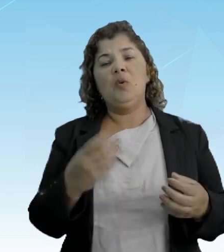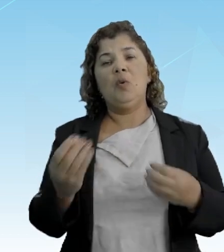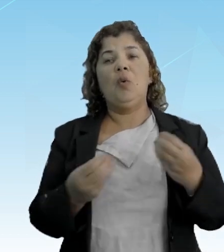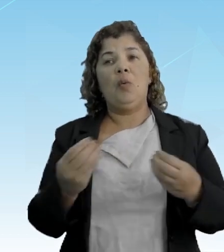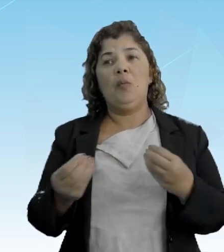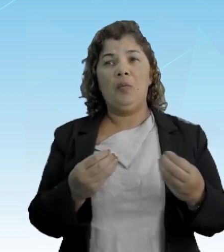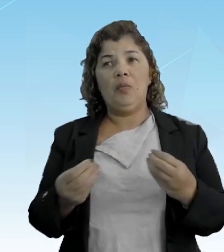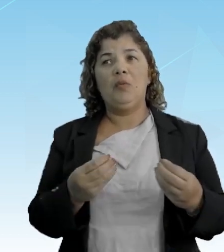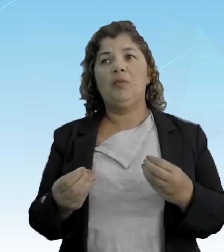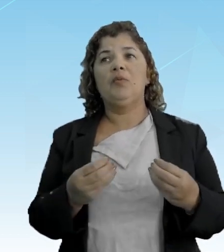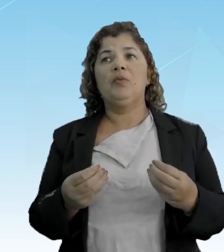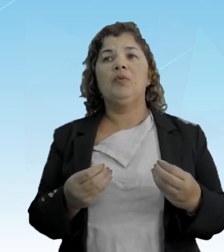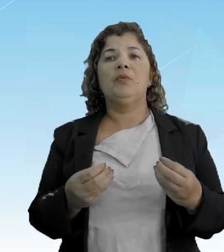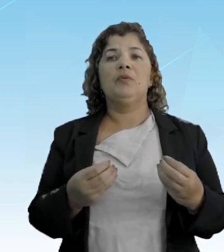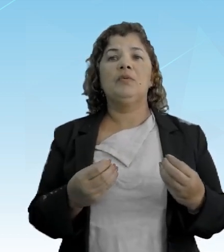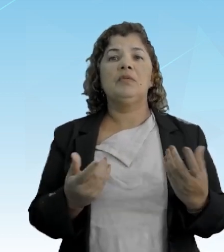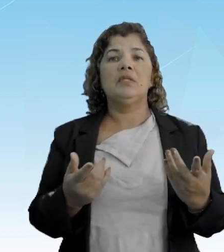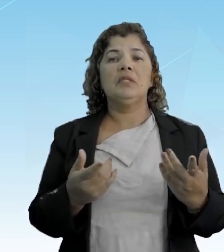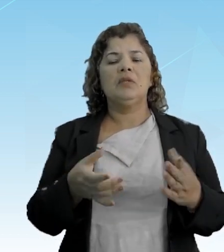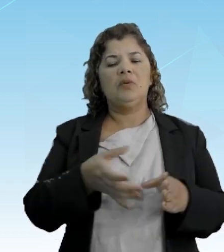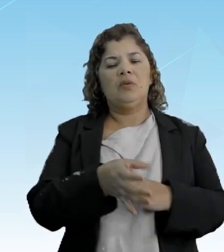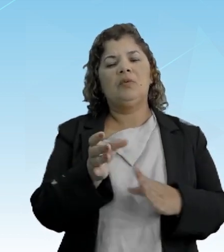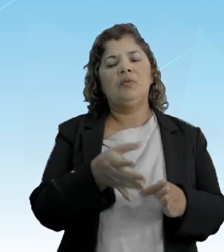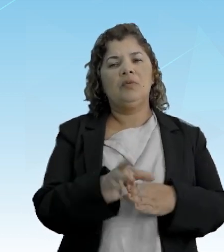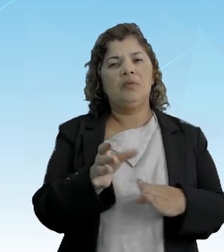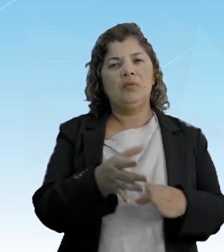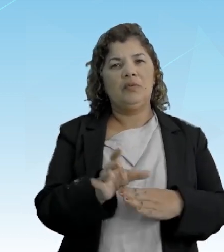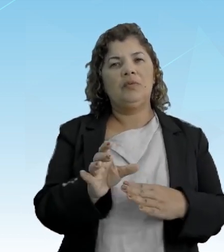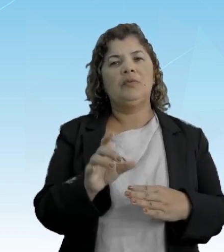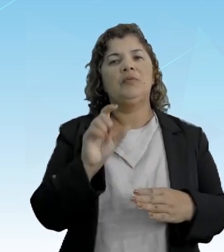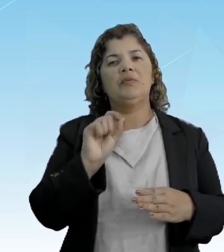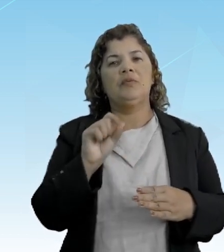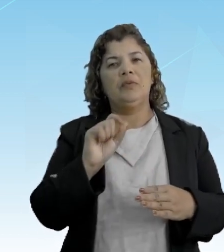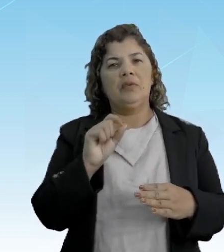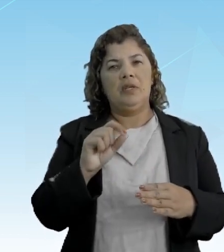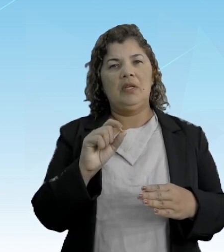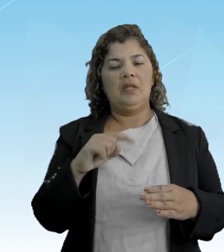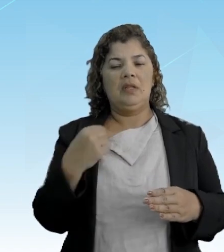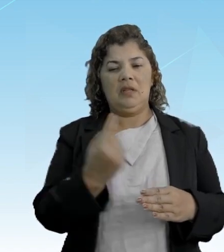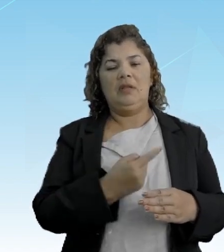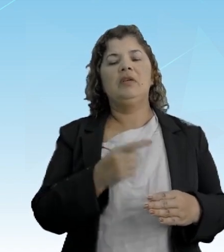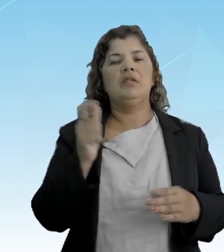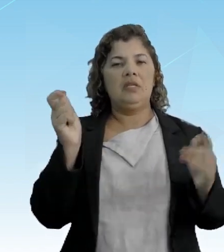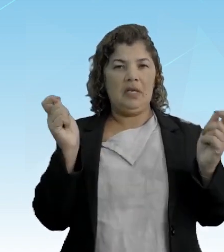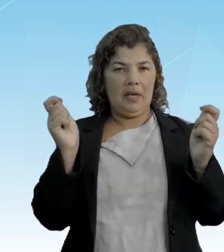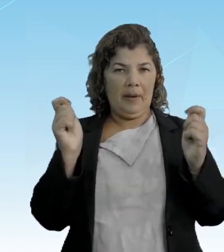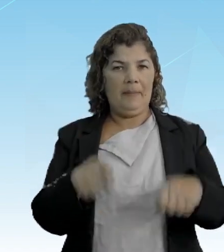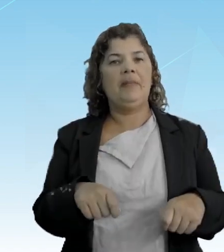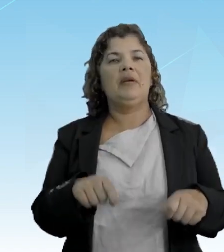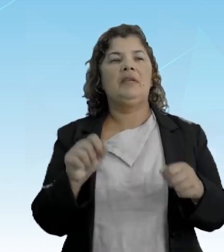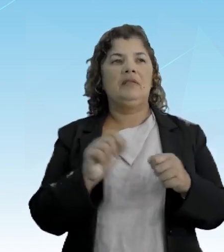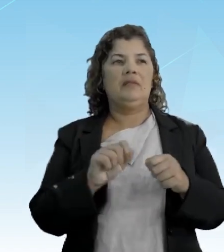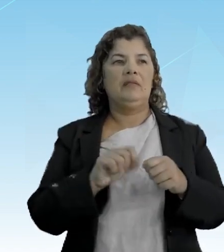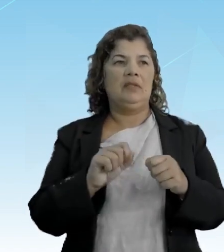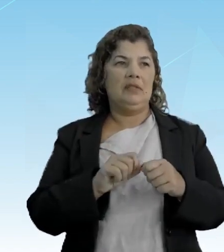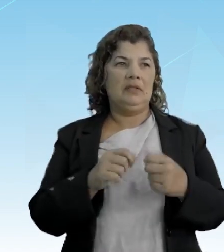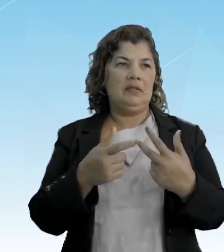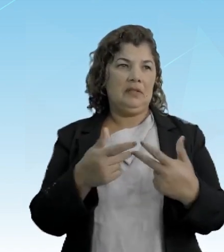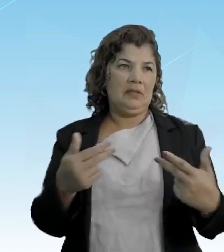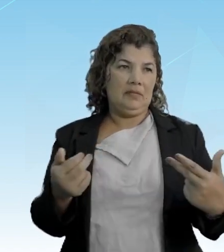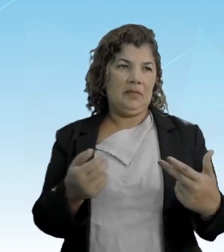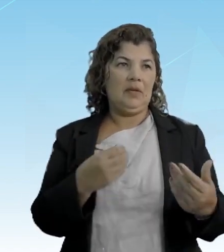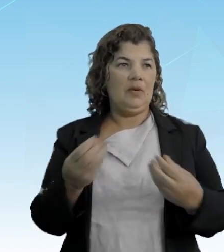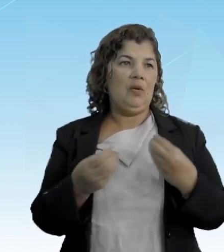é possível a partir da conscientização de que nós somos capazes de fazer essas coisas. Mas como é que a gente pode